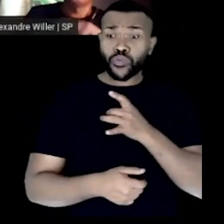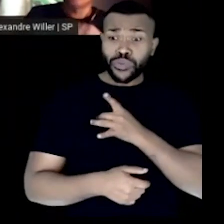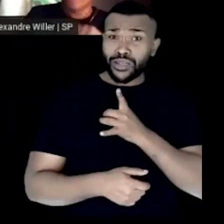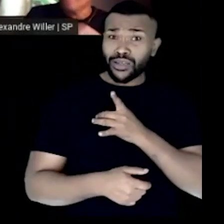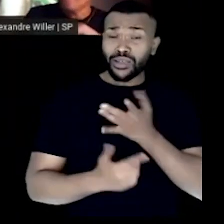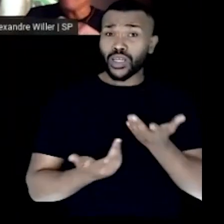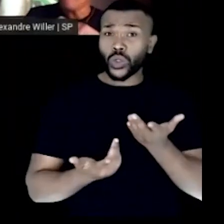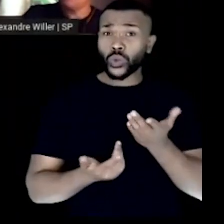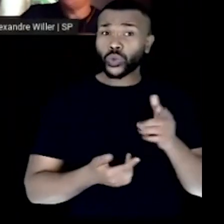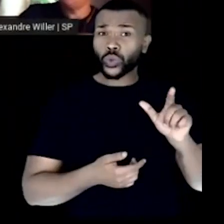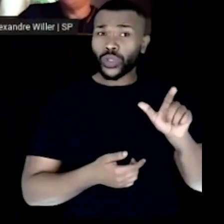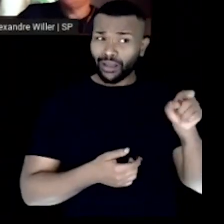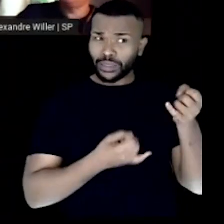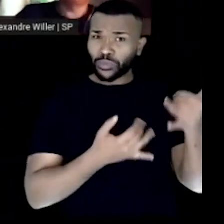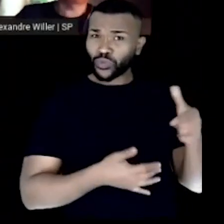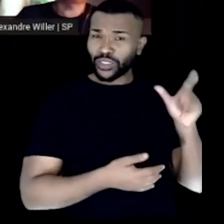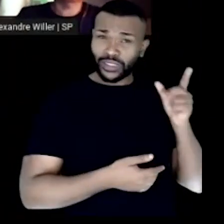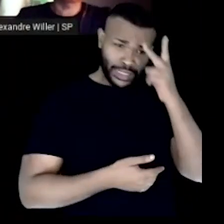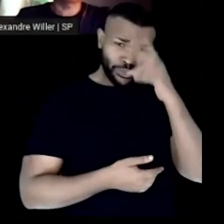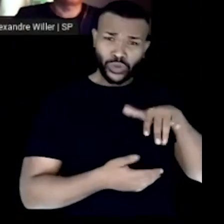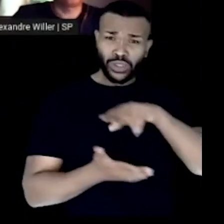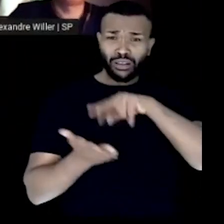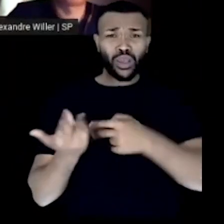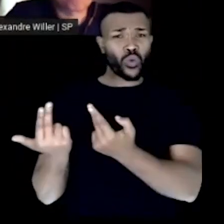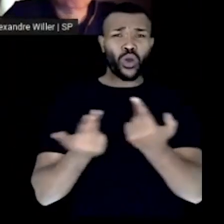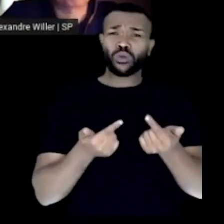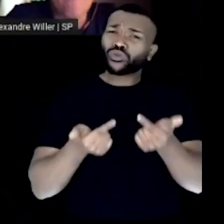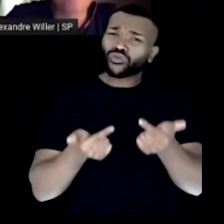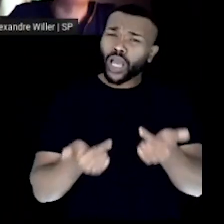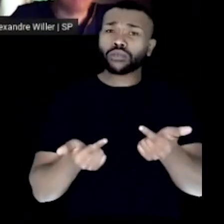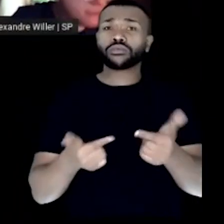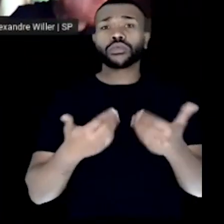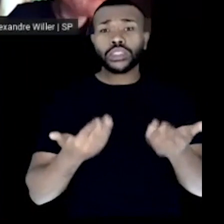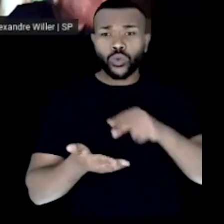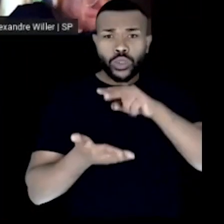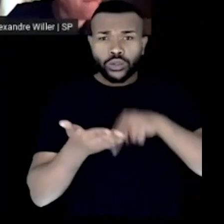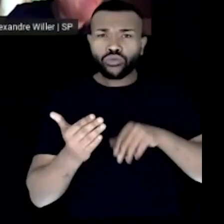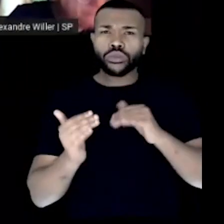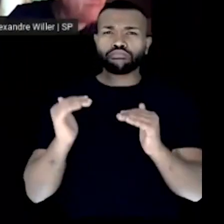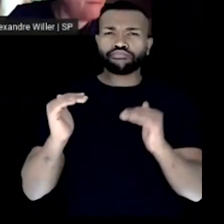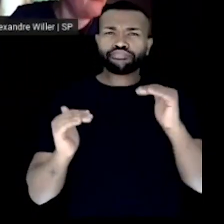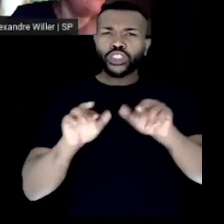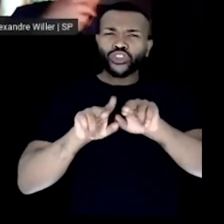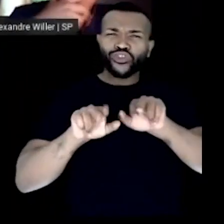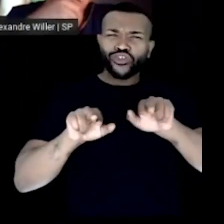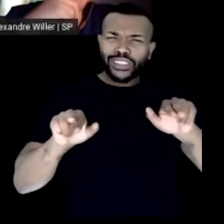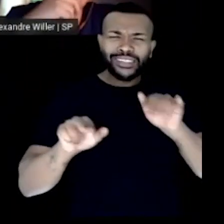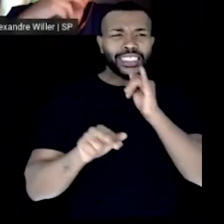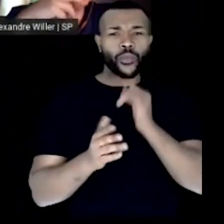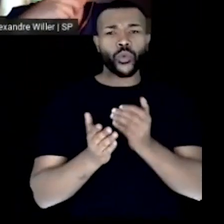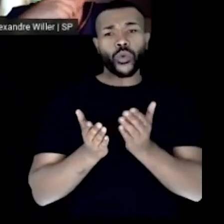Porque eu fiquei justamente com medo dessa, que a Luísa até colocou, né? Quando a gente, todo mundo tá lendo igual, é muito chato. Então, assim, essa modulação da leitura,